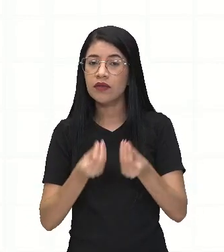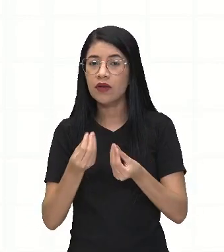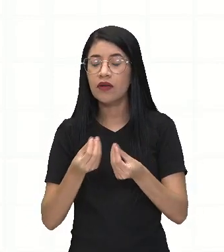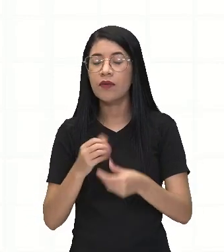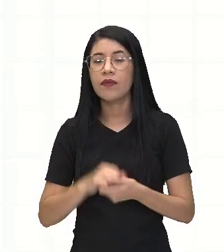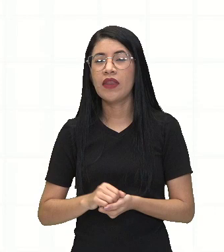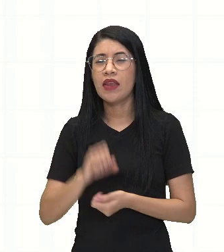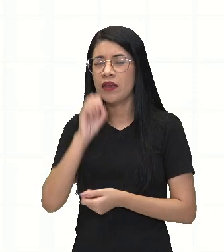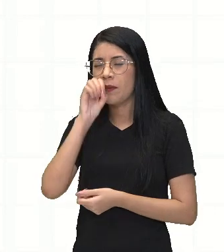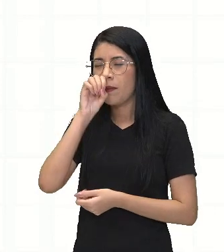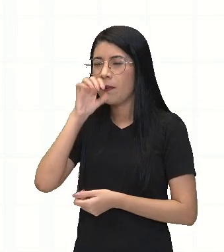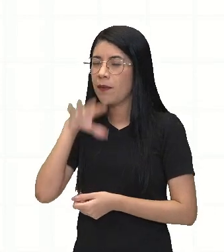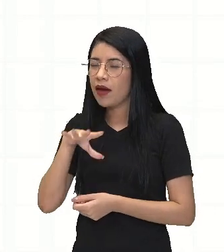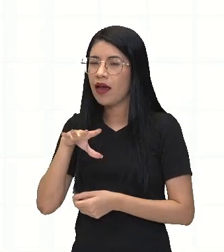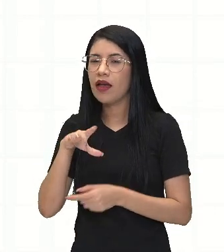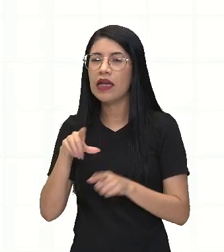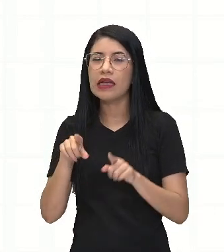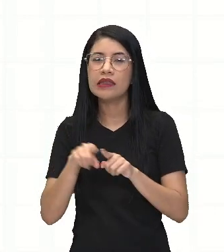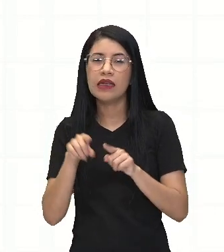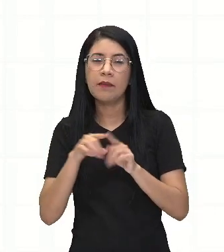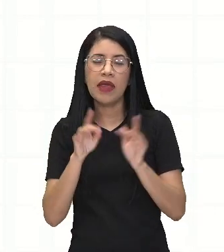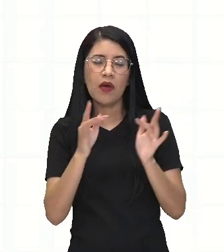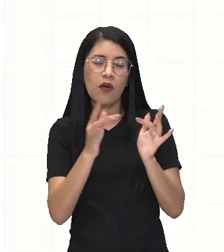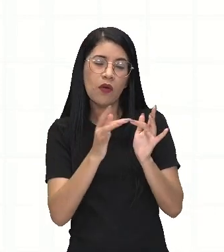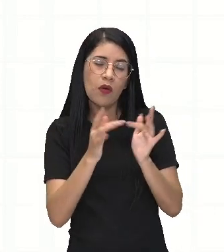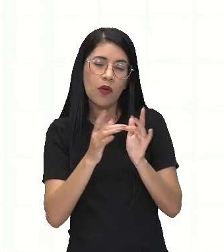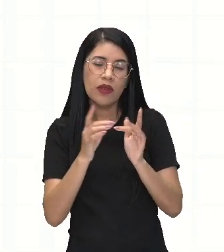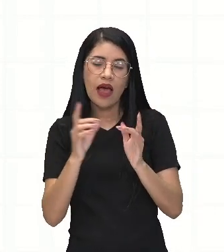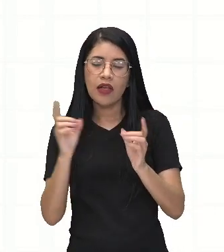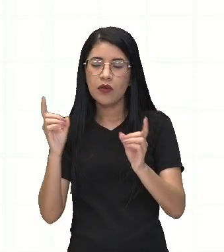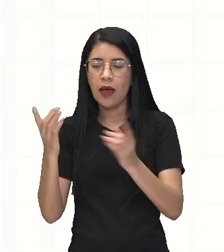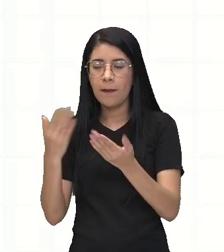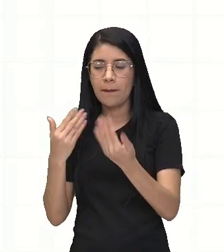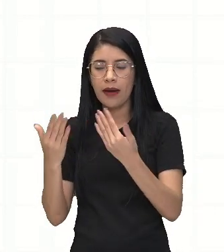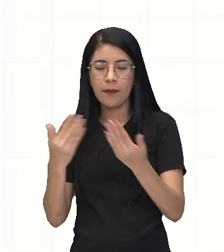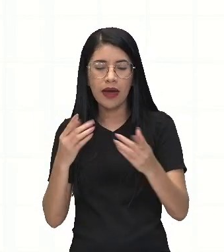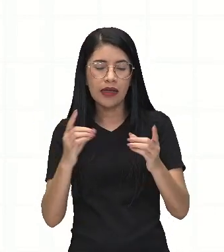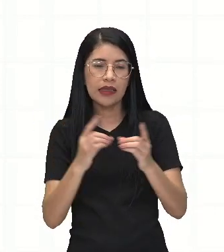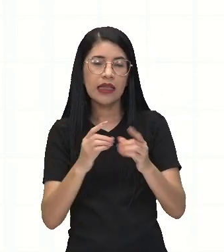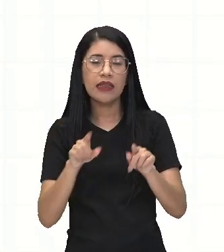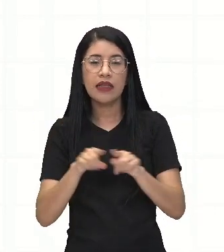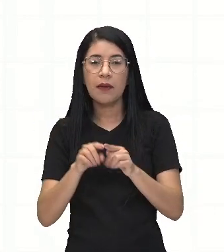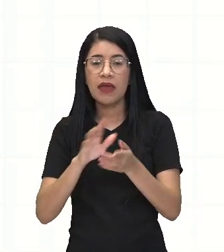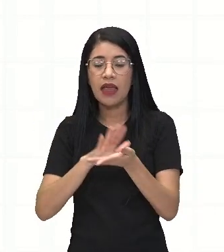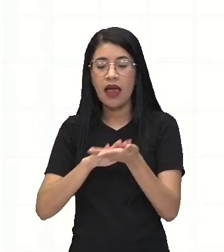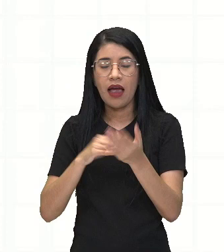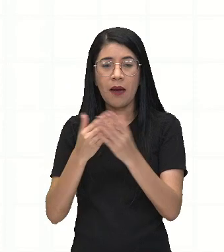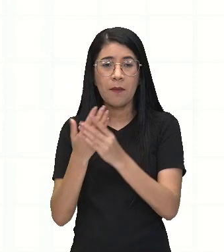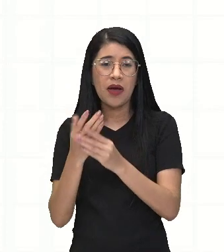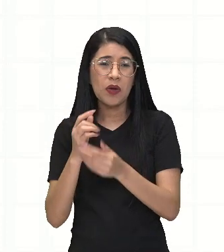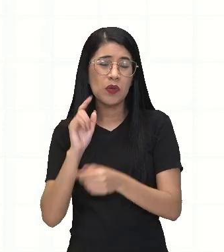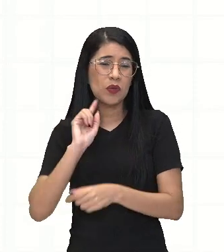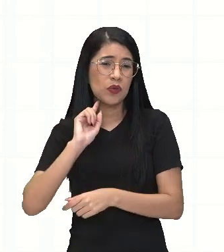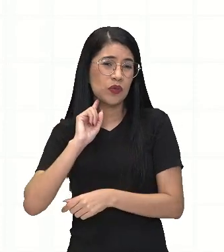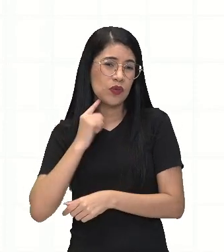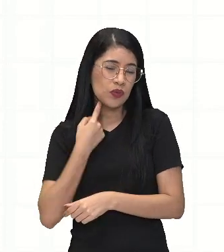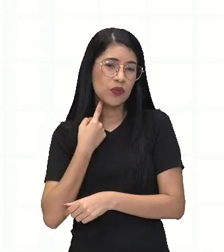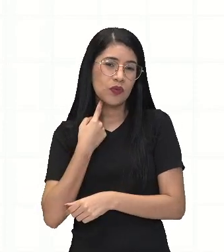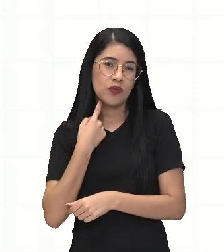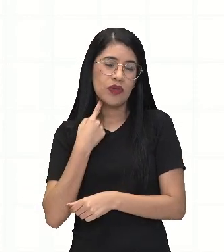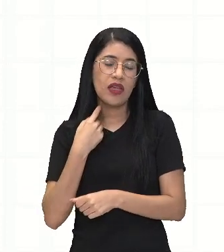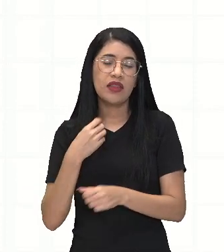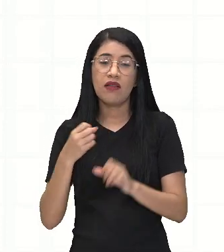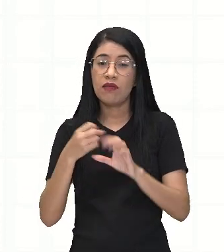eram contatos entre pessoas, mãos sujas, porque era tipo, o cara se caracterizava